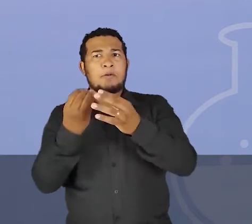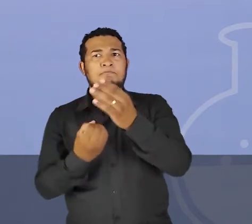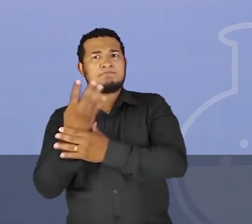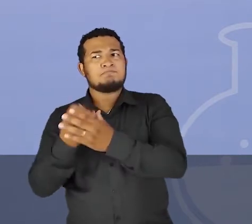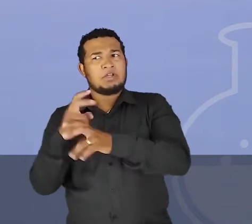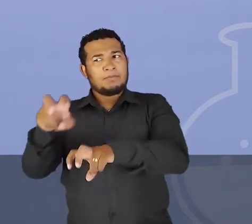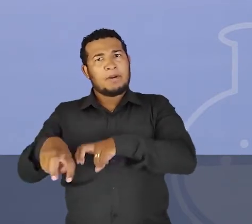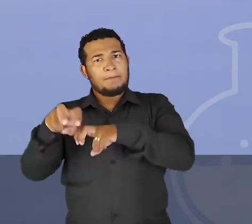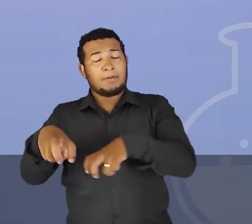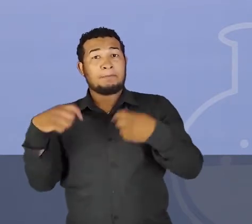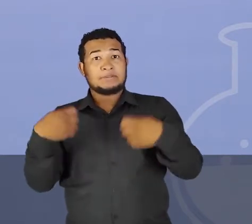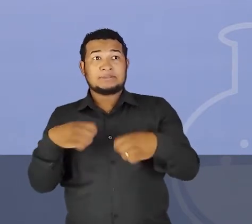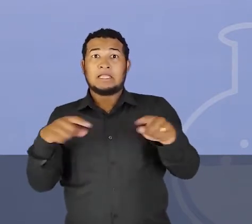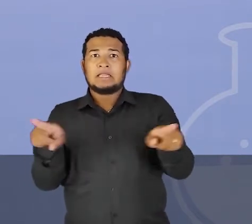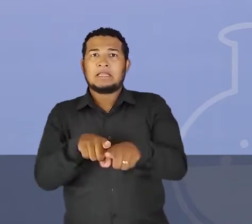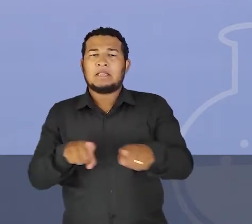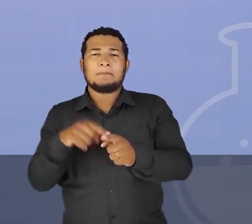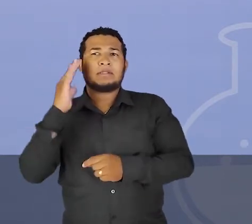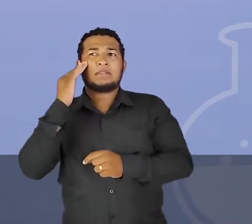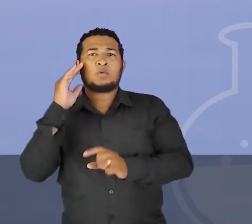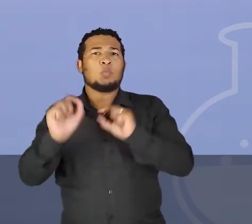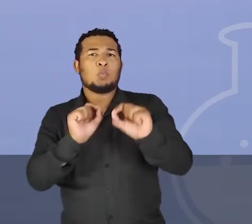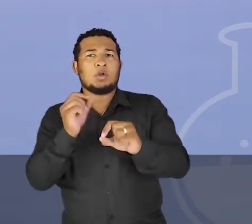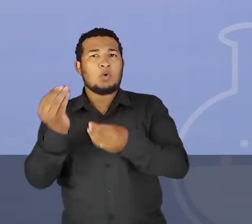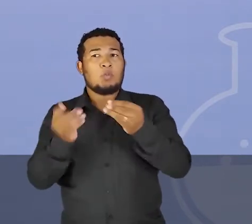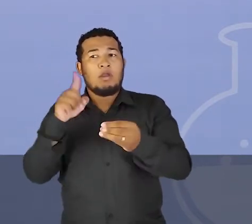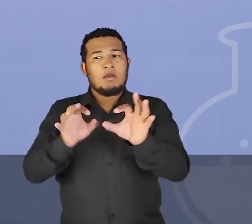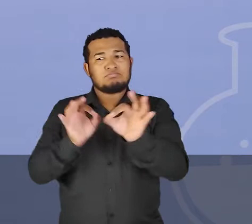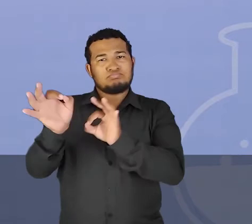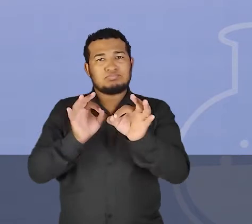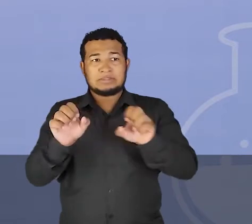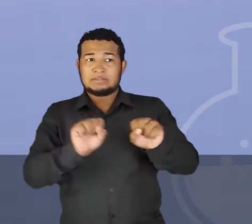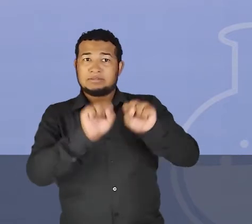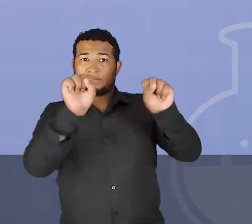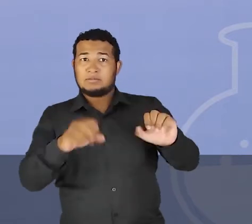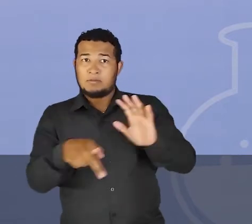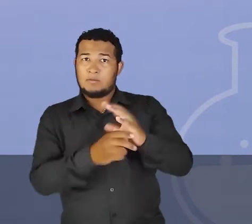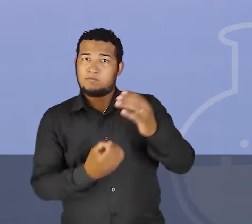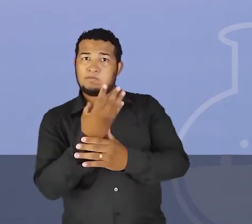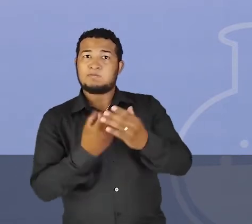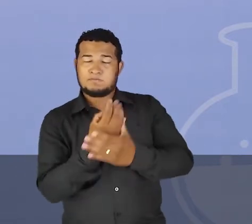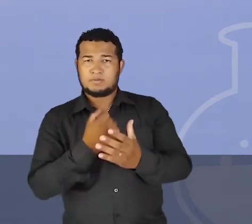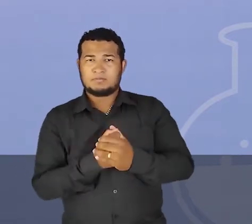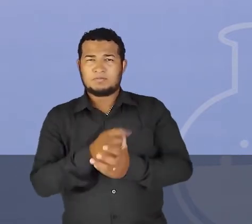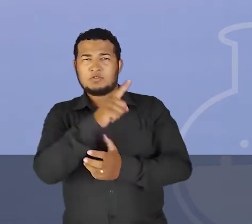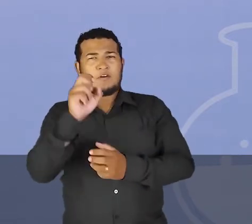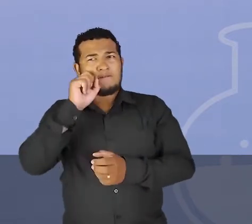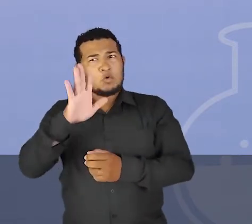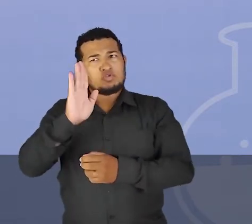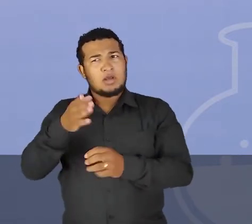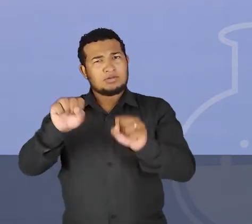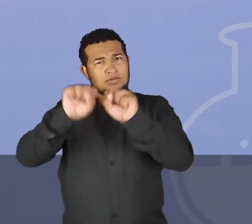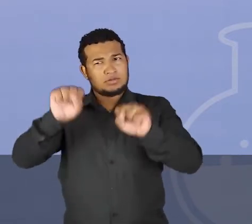campo, nós vamos precisar também entender como são organizados os sistemas de produção. Você já ouviu falar em sistema